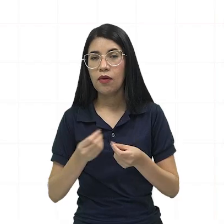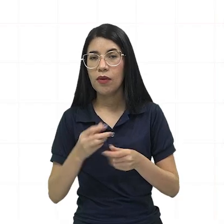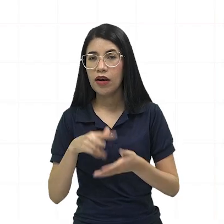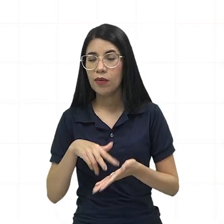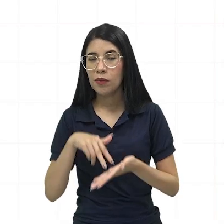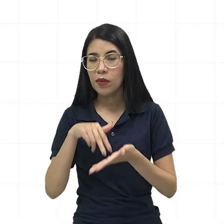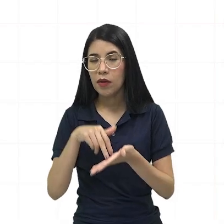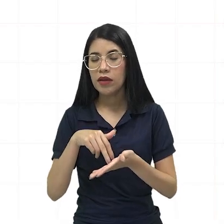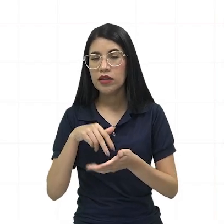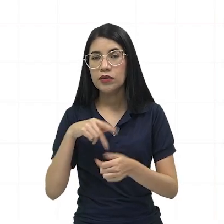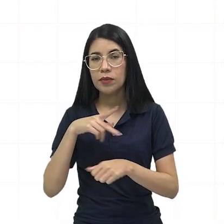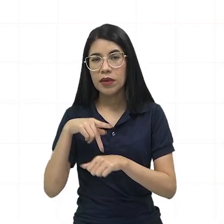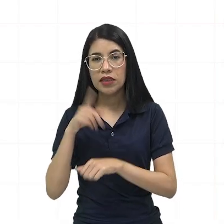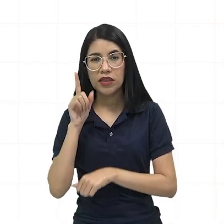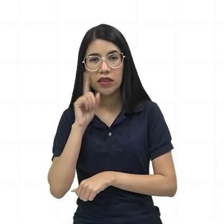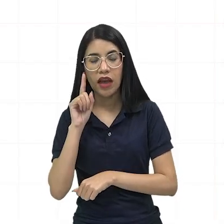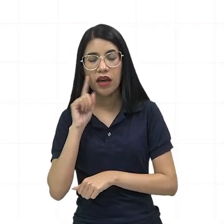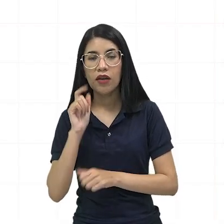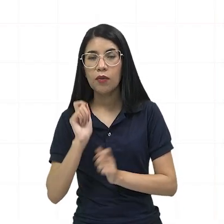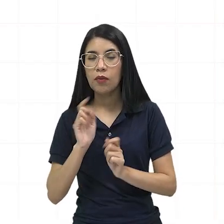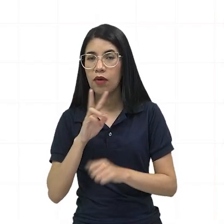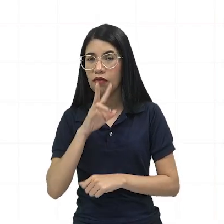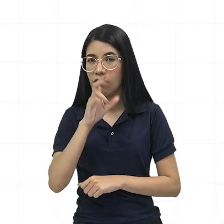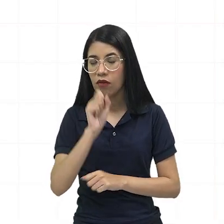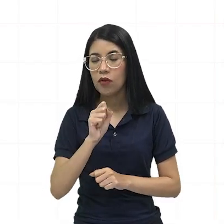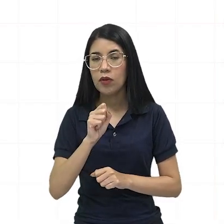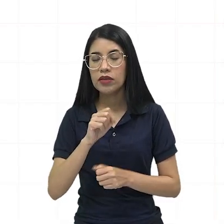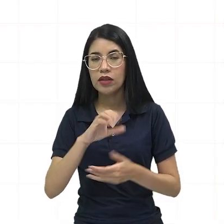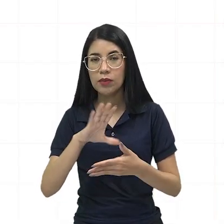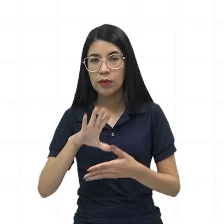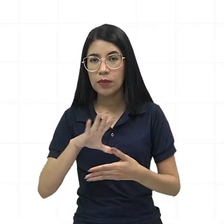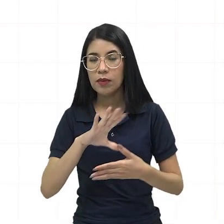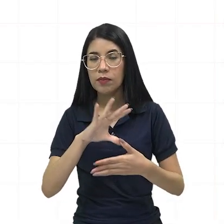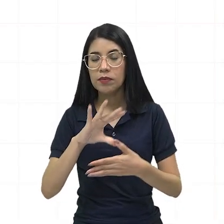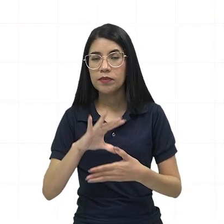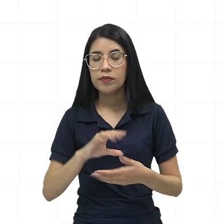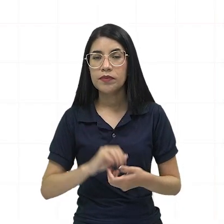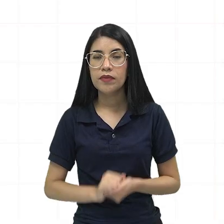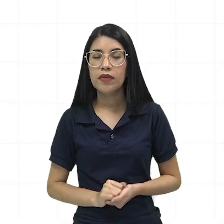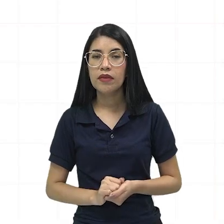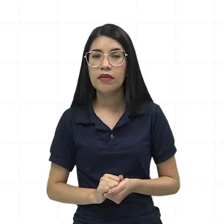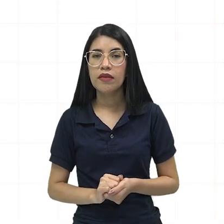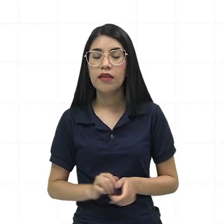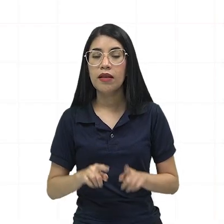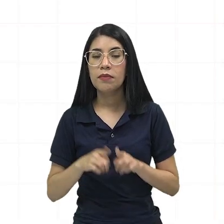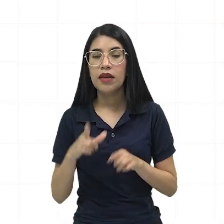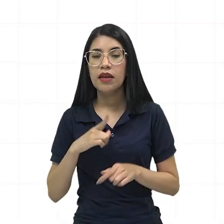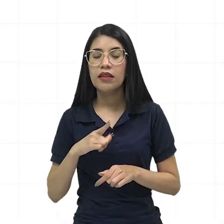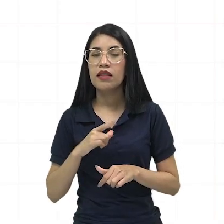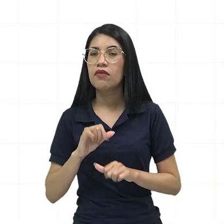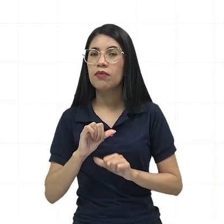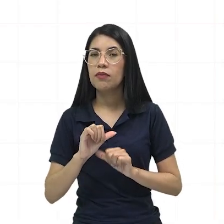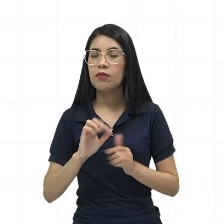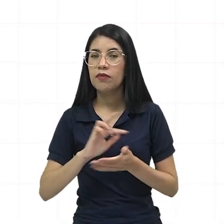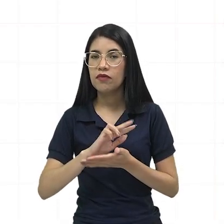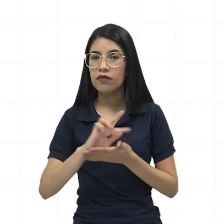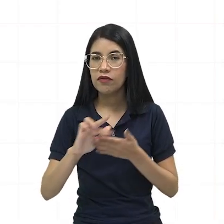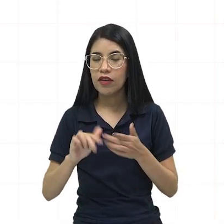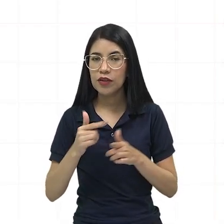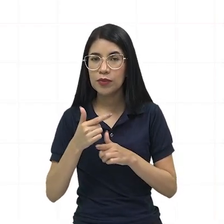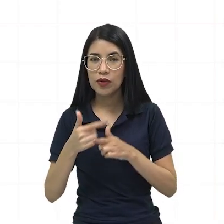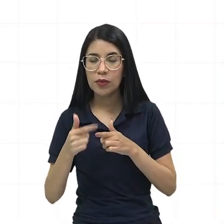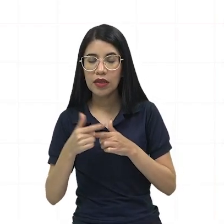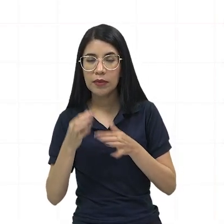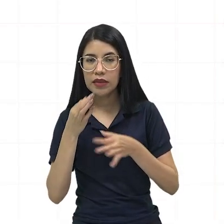Unidos como potência hegemônica no continente americano. Apesar de suas controvérsias e críticas,